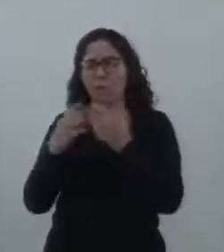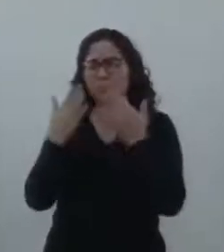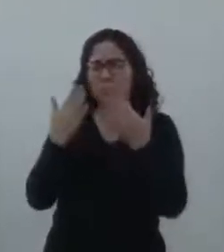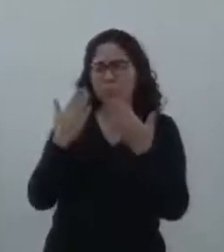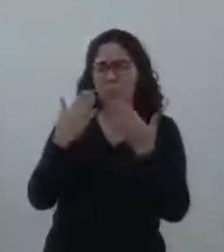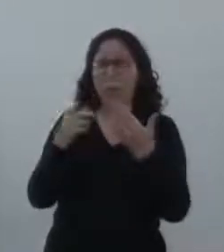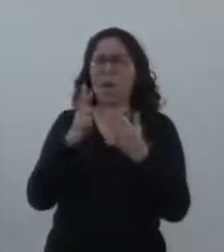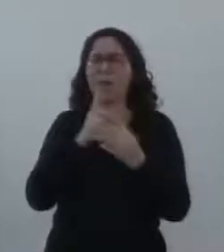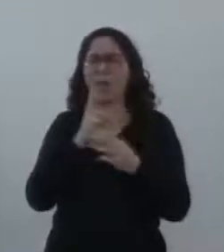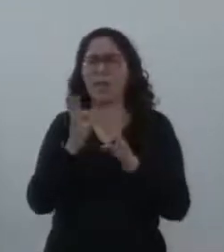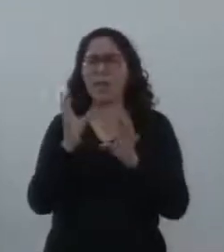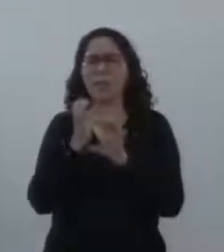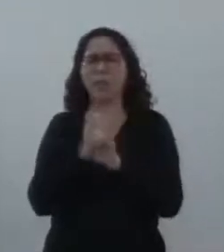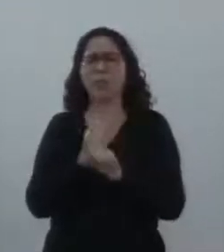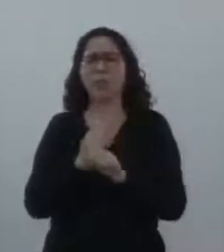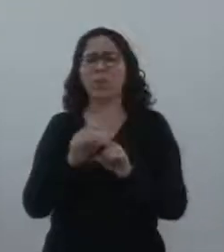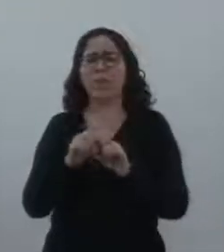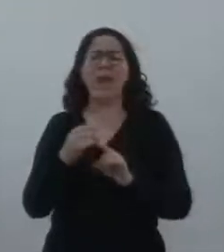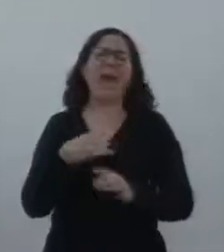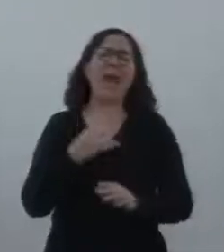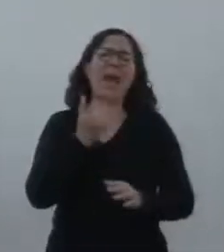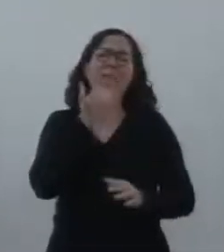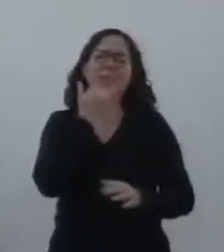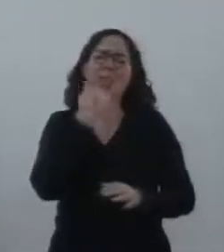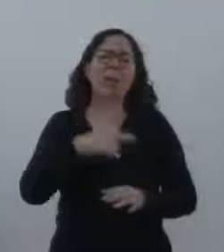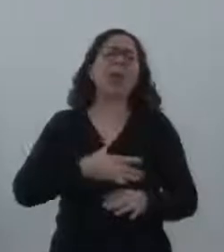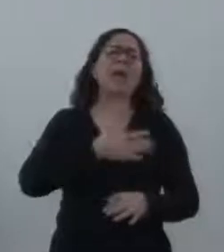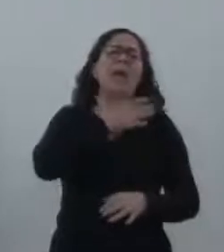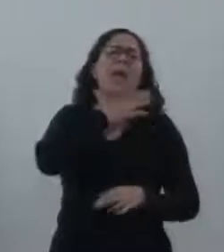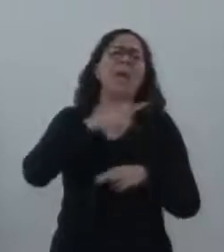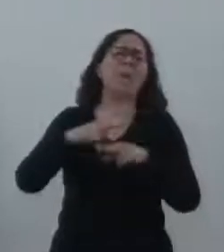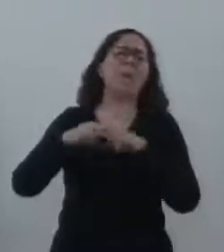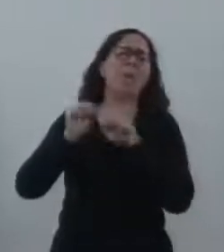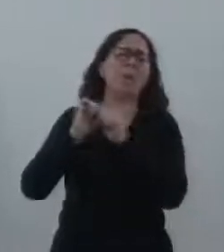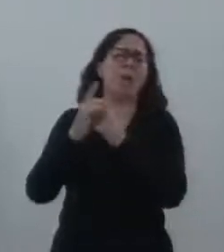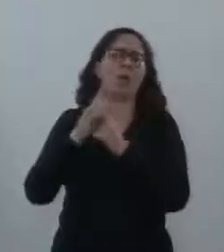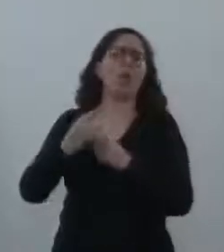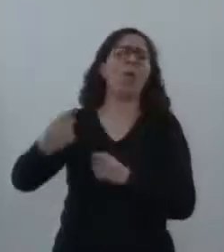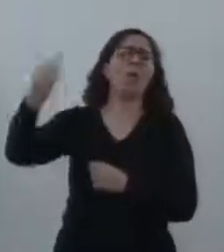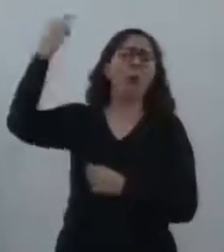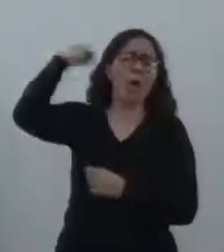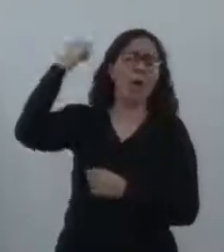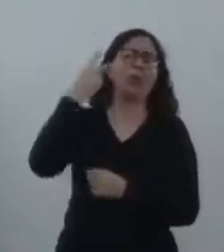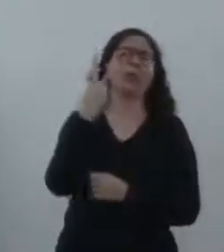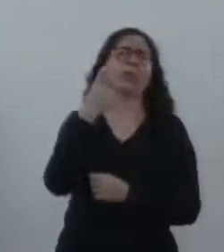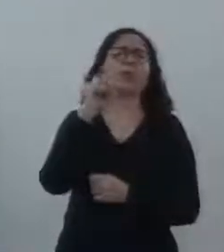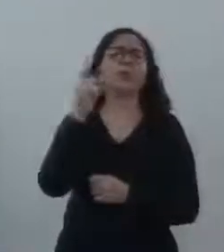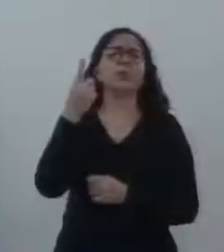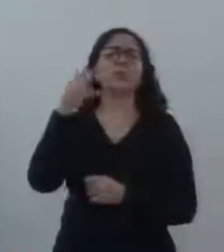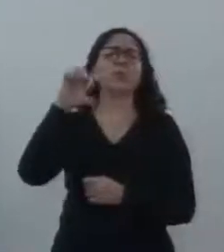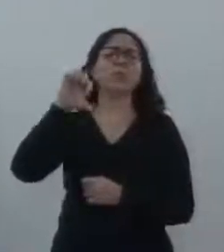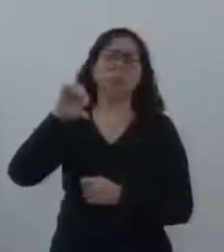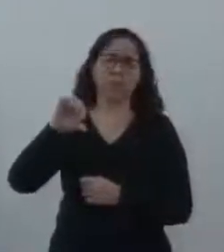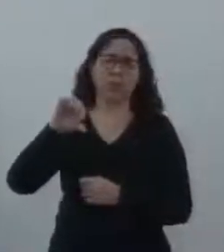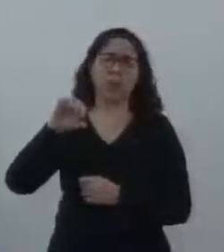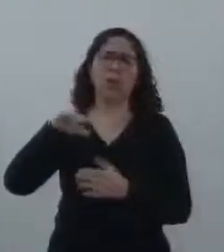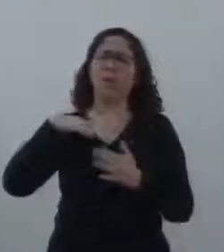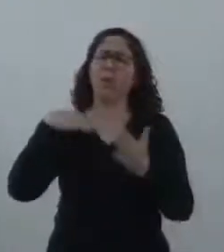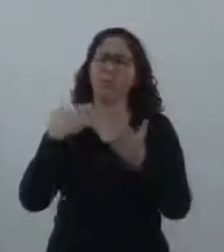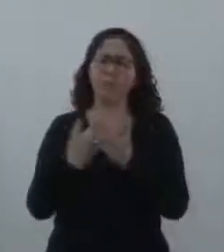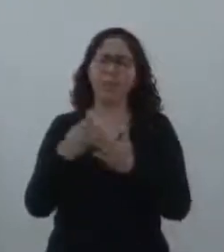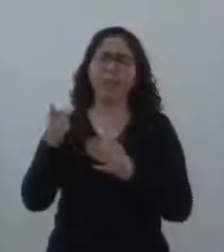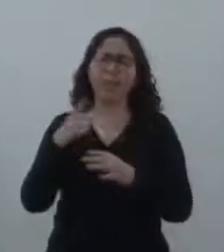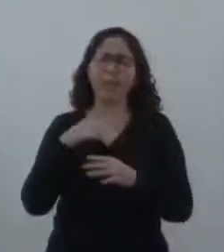verificado os resultados, mas não pode virar uma desculpa. Desde 2019, infelizmente, mais uma vez, a gestão foi